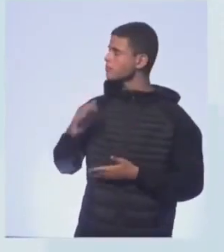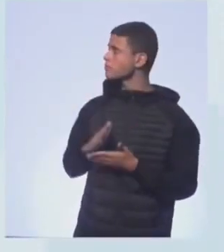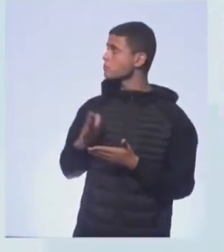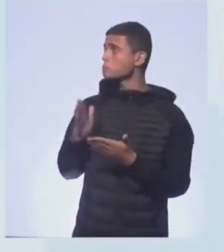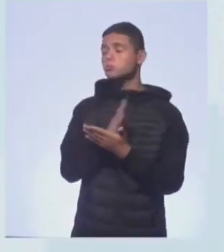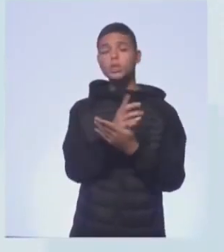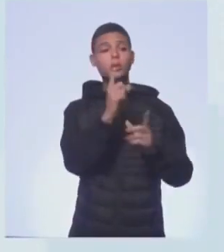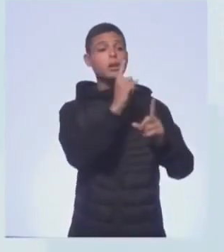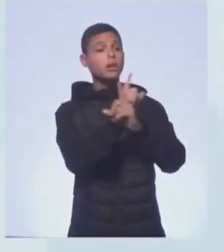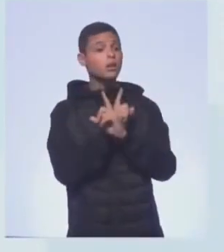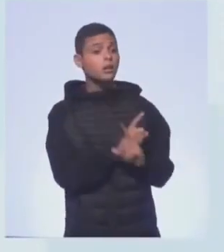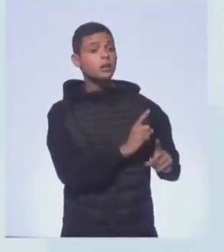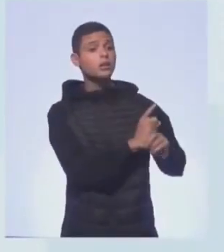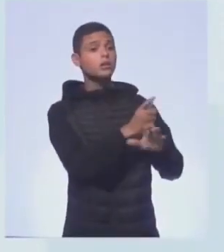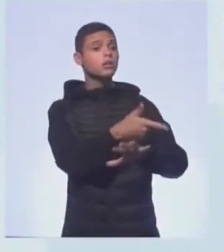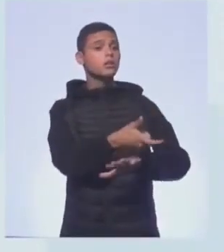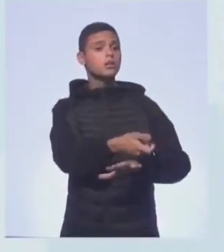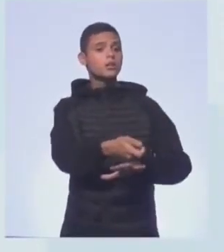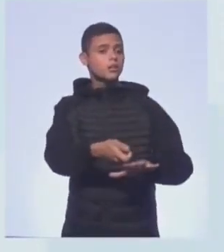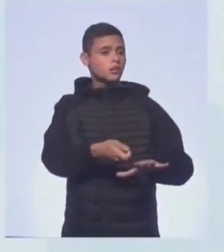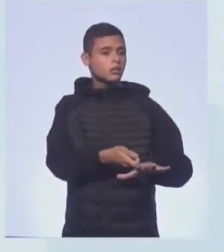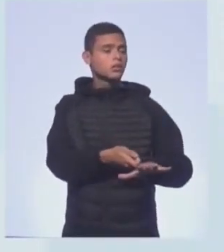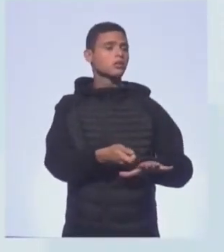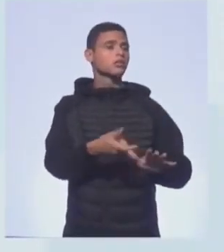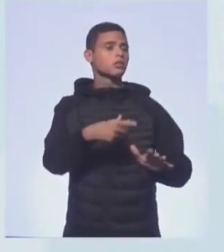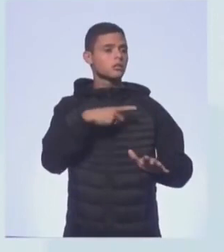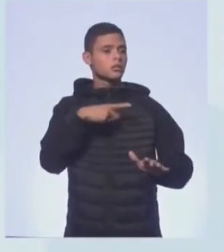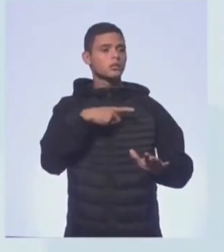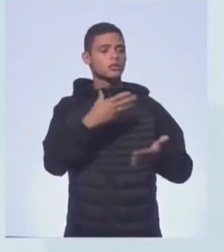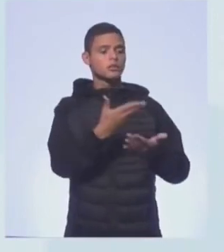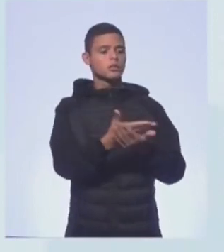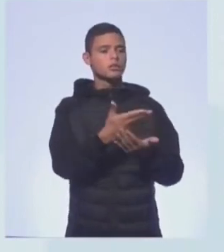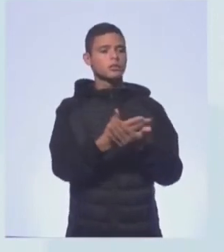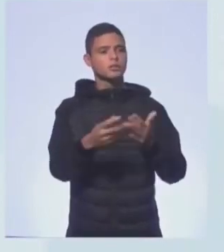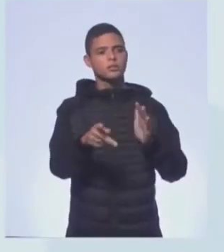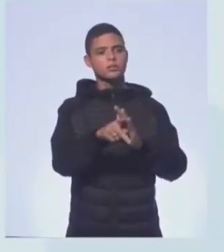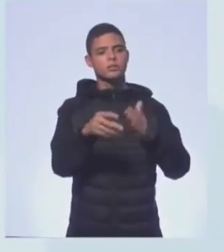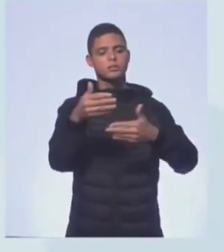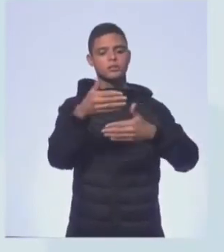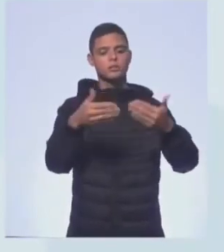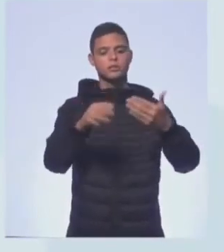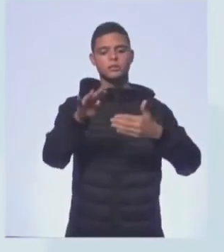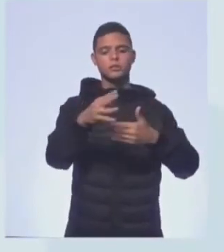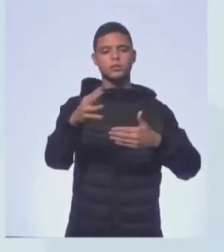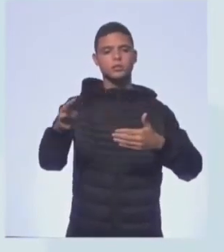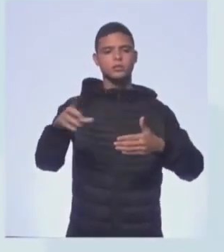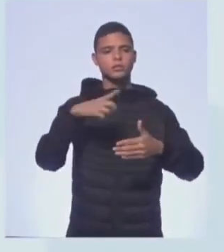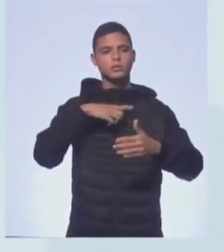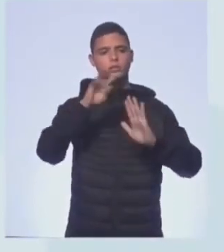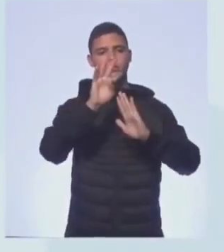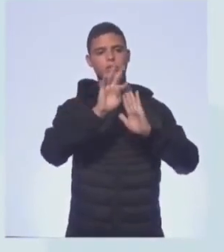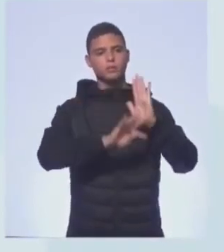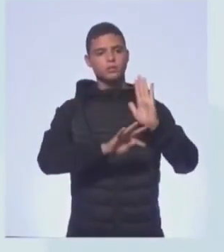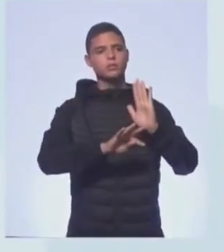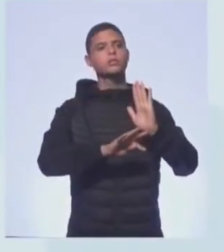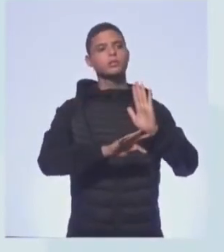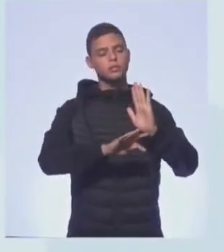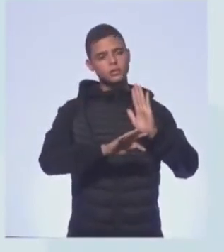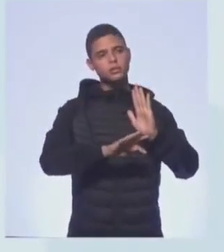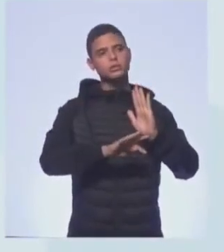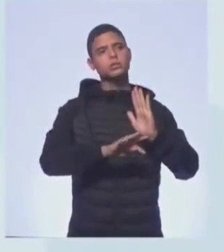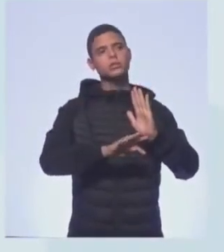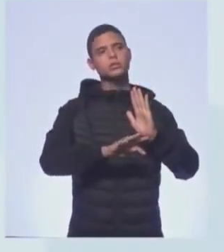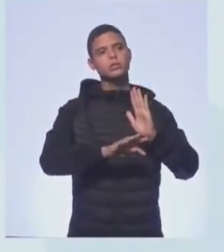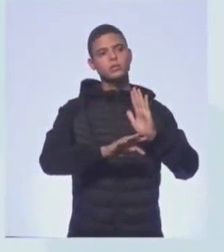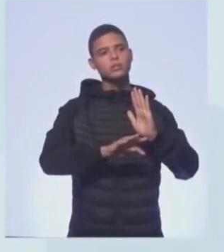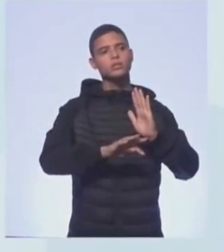uma retomada. Teve até uma aula que eu usei esse mesmo infográfico, né? Então, o infográfico, como vocês sabem, é isso. É um texto. A gente parte de um